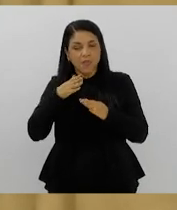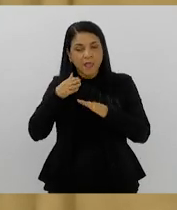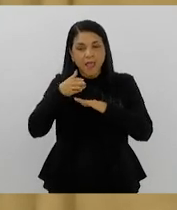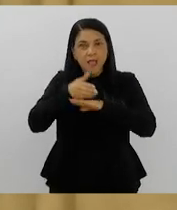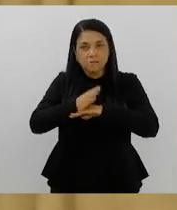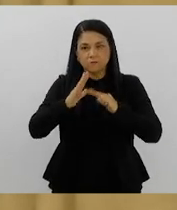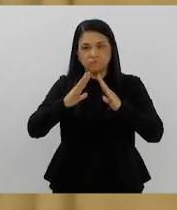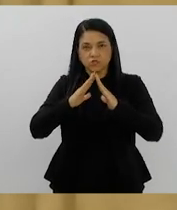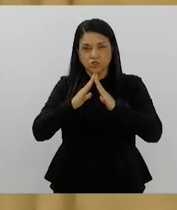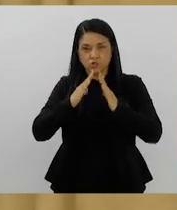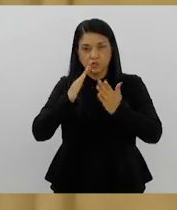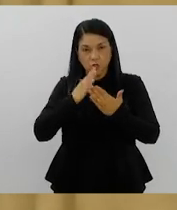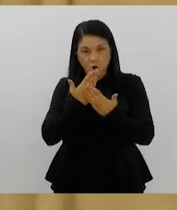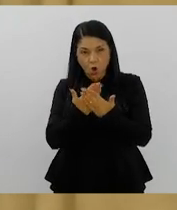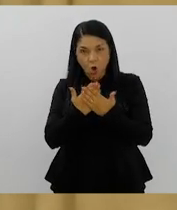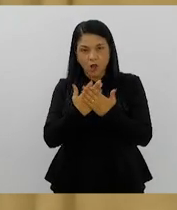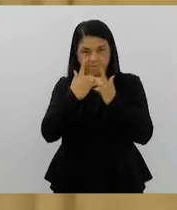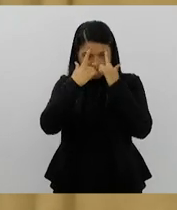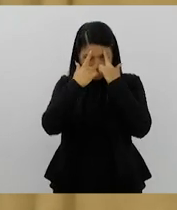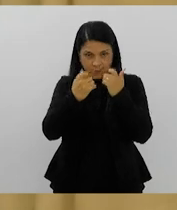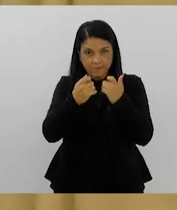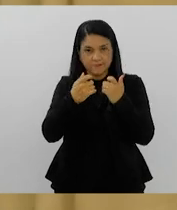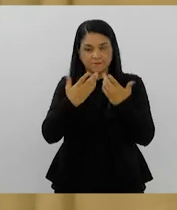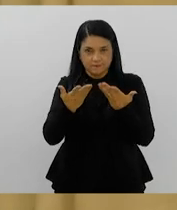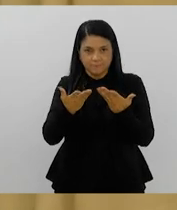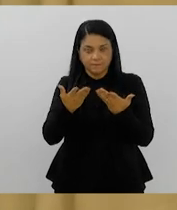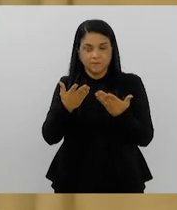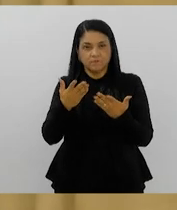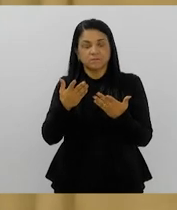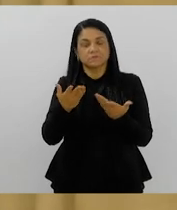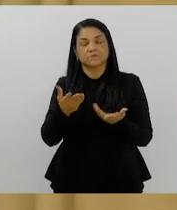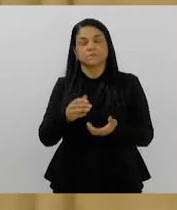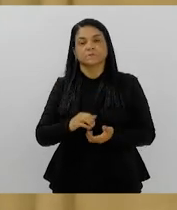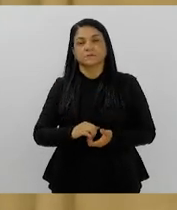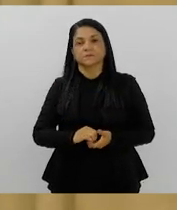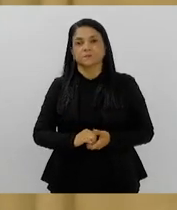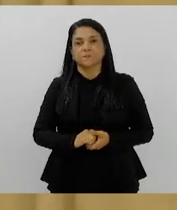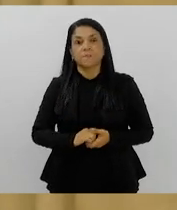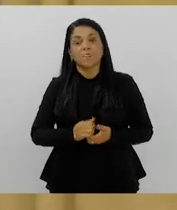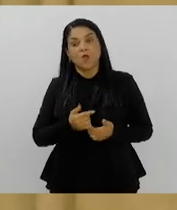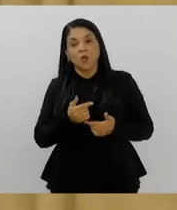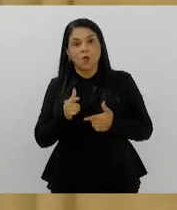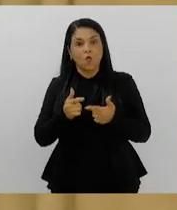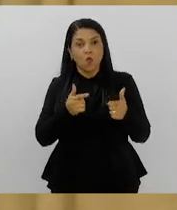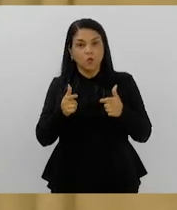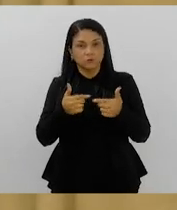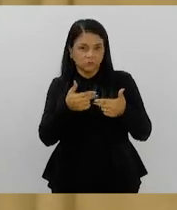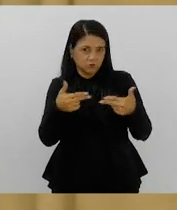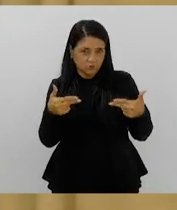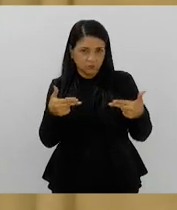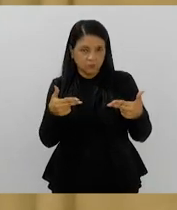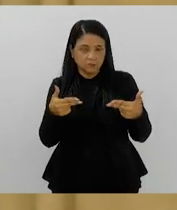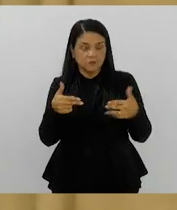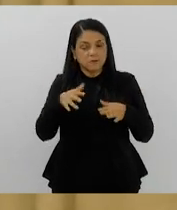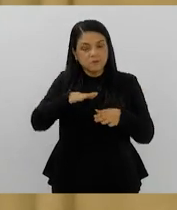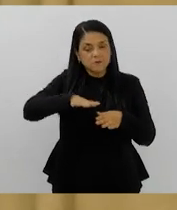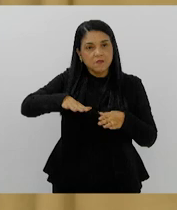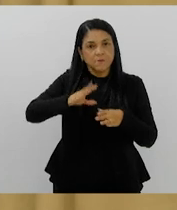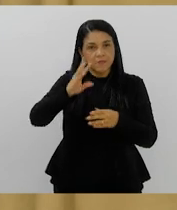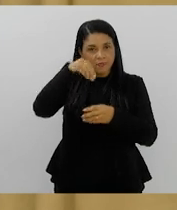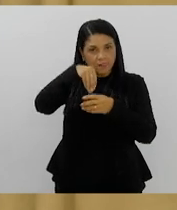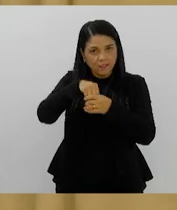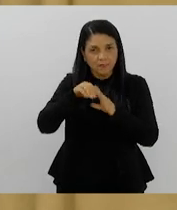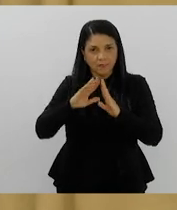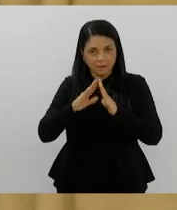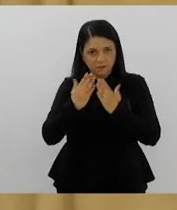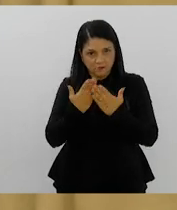pretéritos, algo nesse sentido. E outros fatos em ambiente escolar se referem